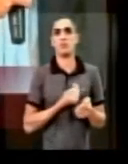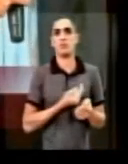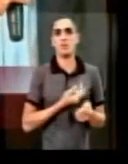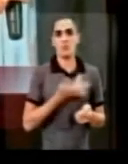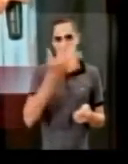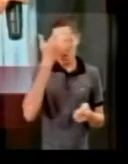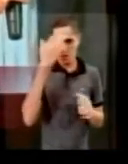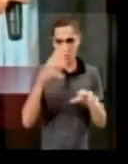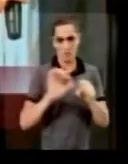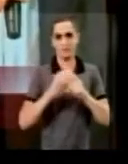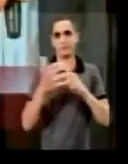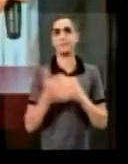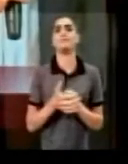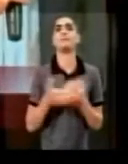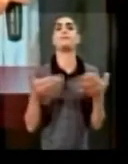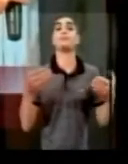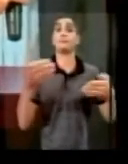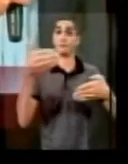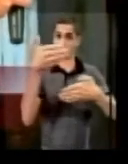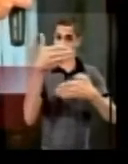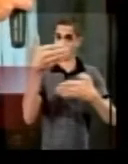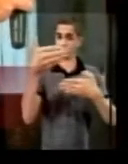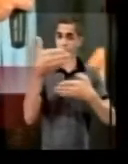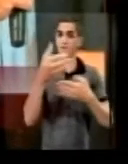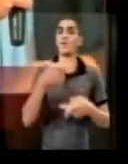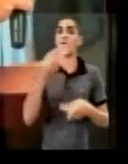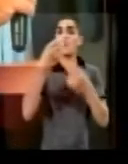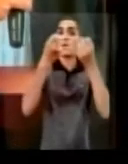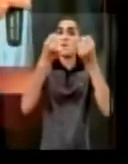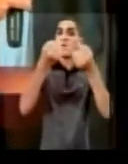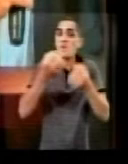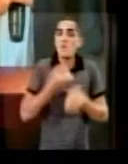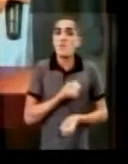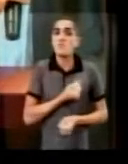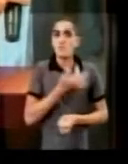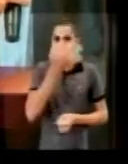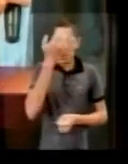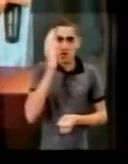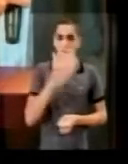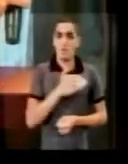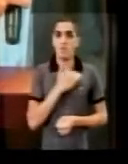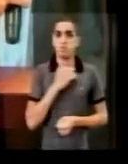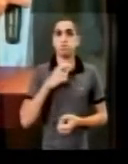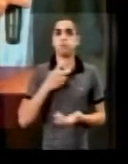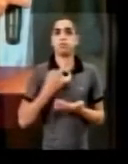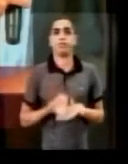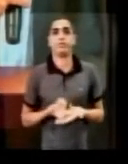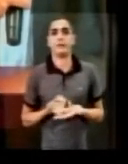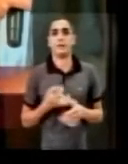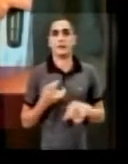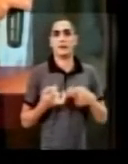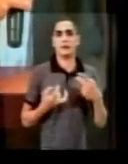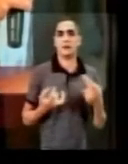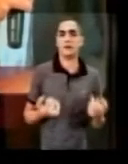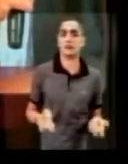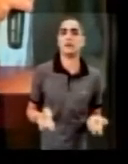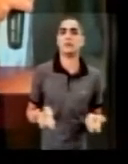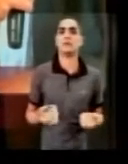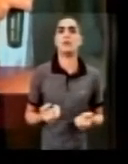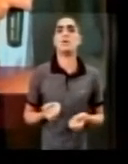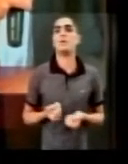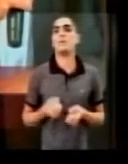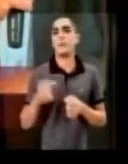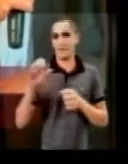Agora, nós vamos falar sobre óbitos. Óbitos, que é aquele que mais